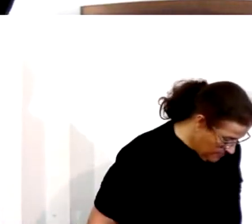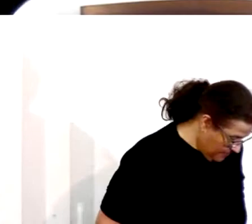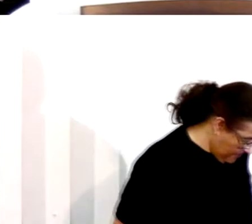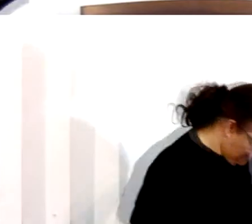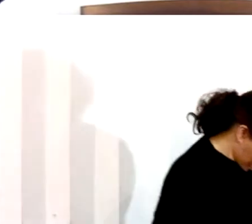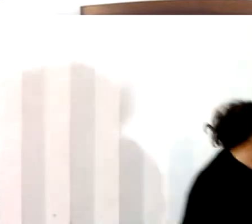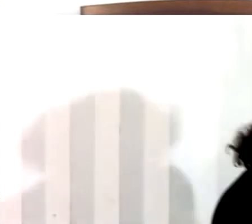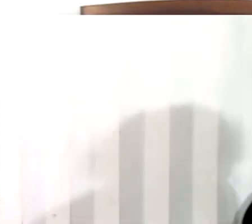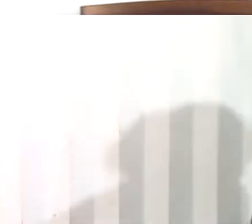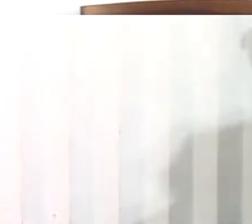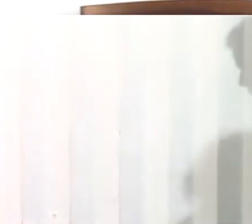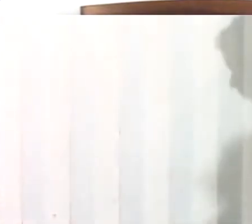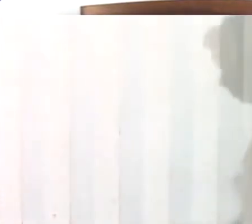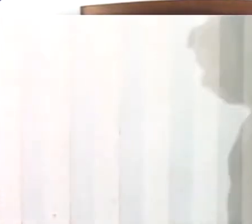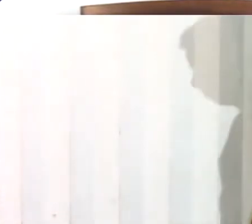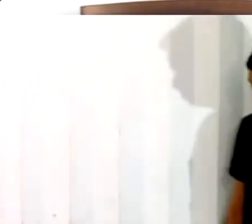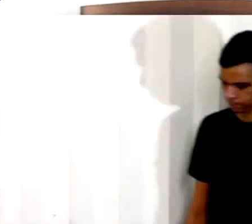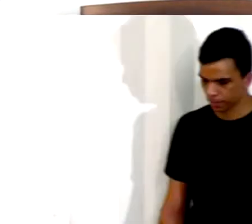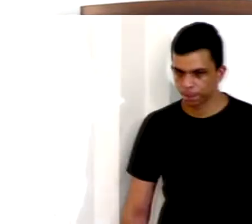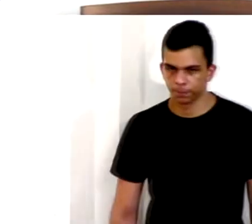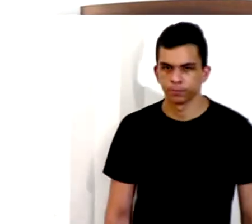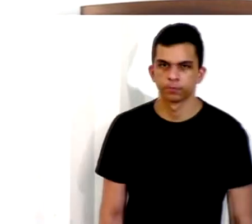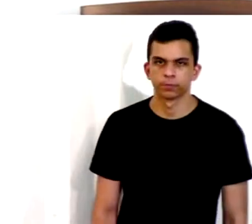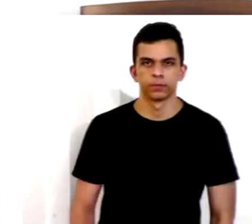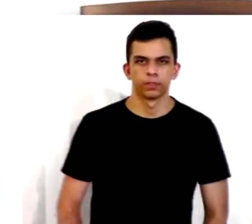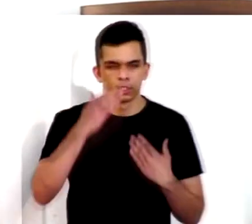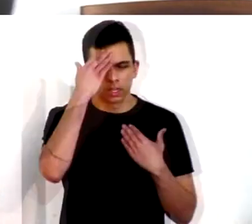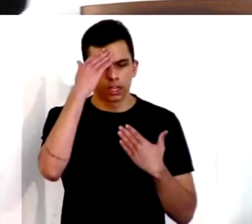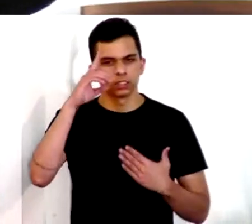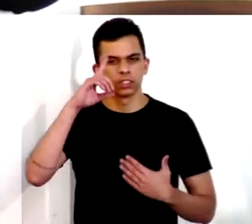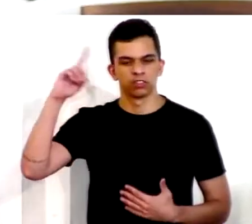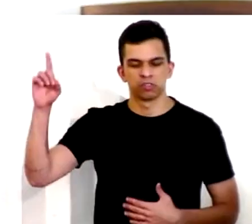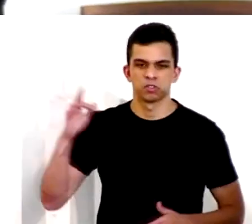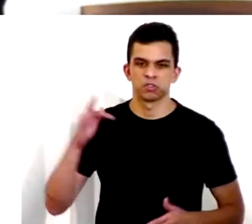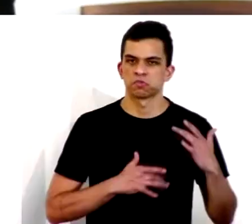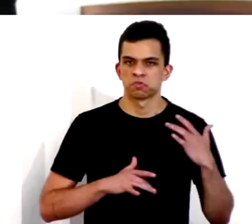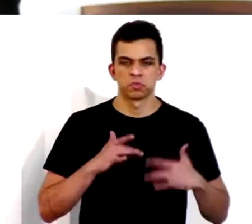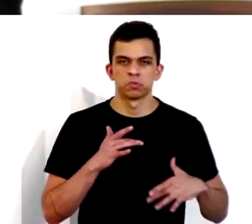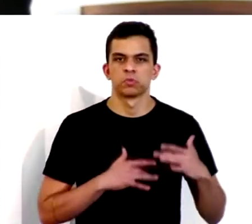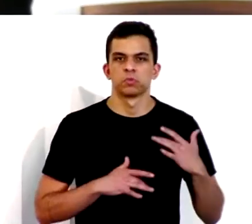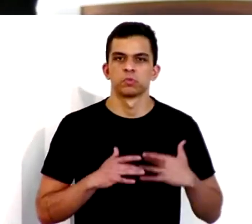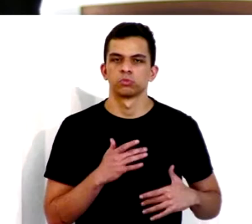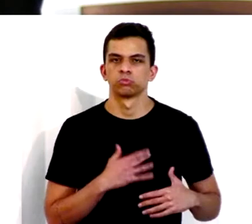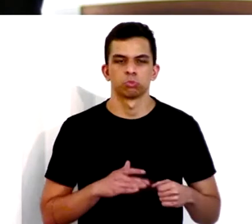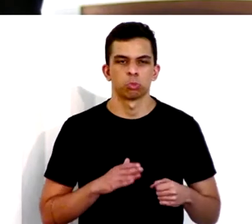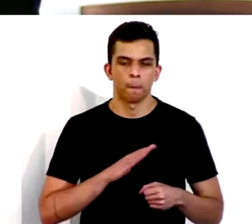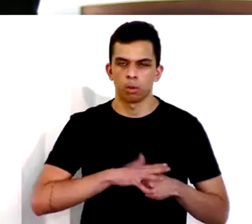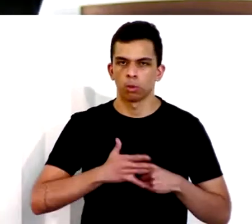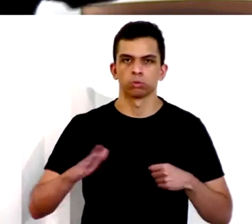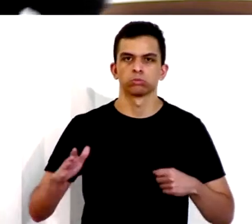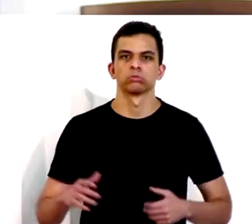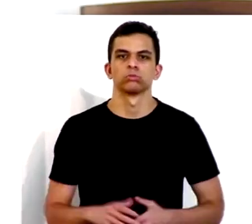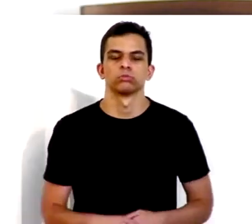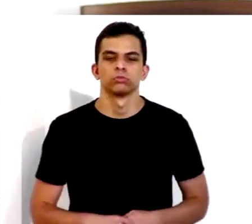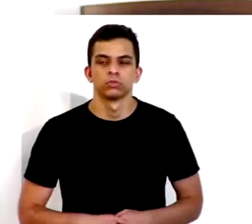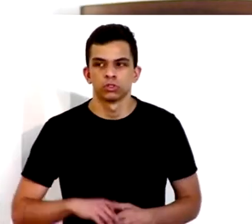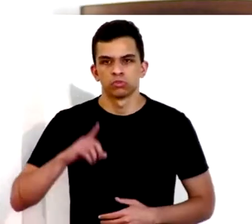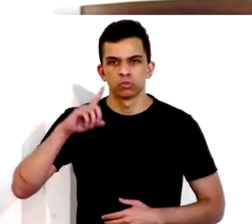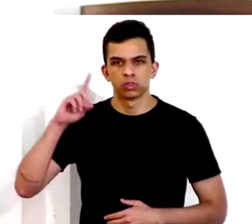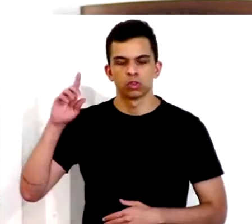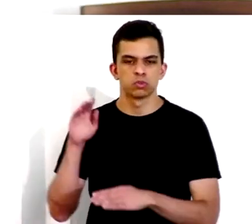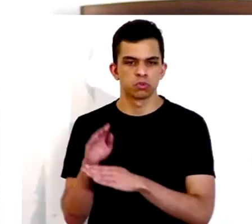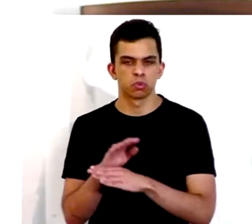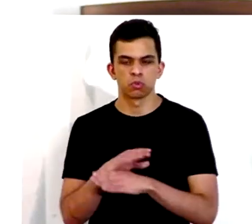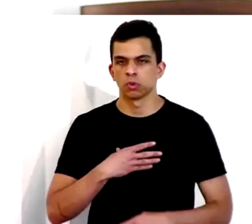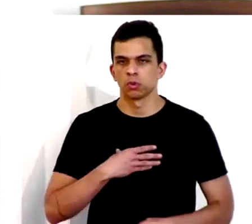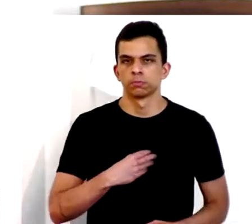Graças a Deus que Ele é misericordioso, e às vezes mesmo que o pai segue um caminho totalmente longe de Deus, Deus preserva o